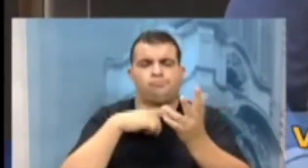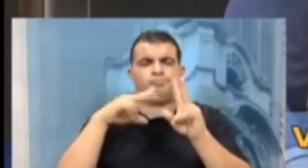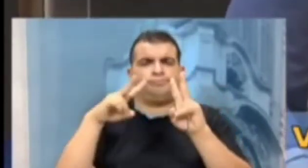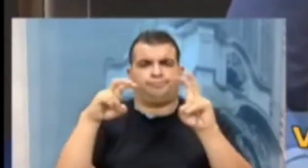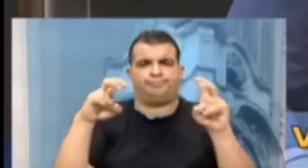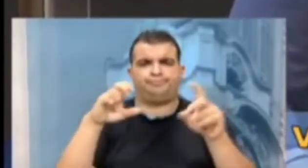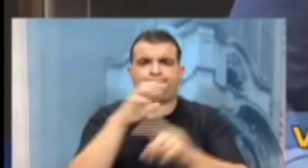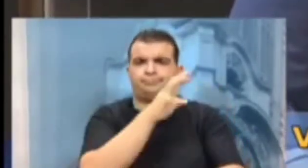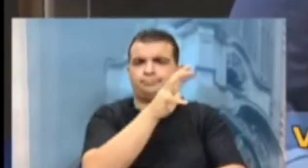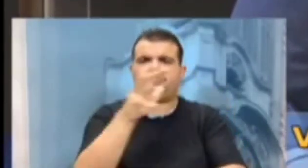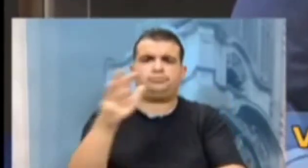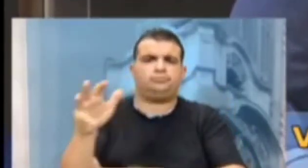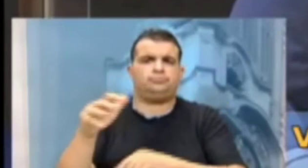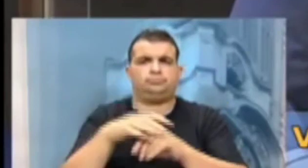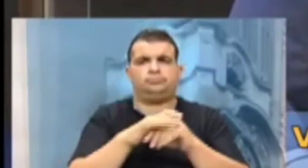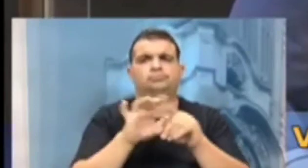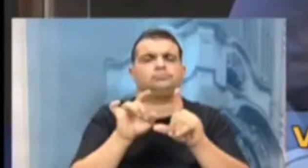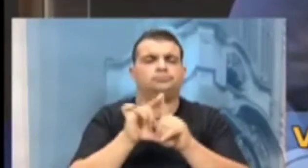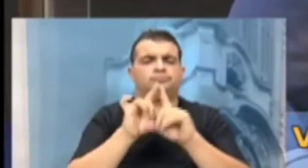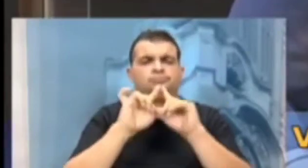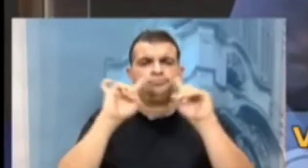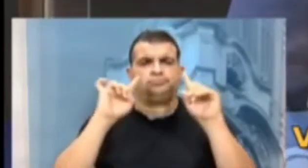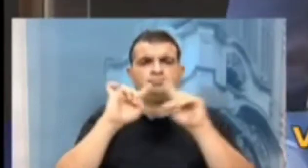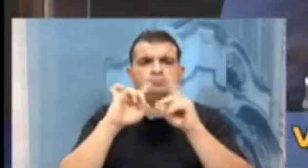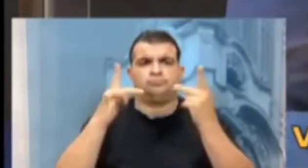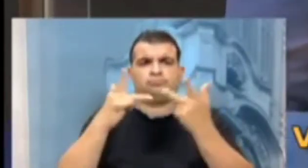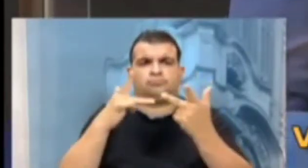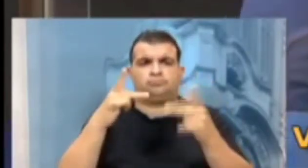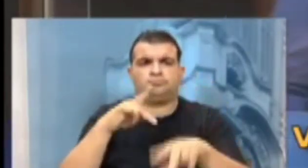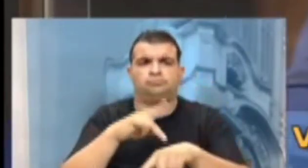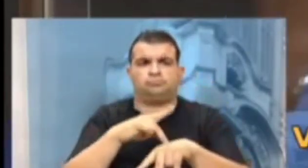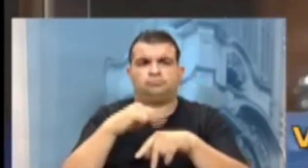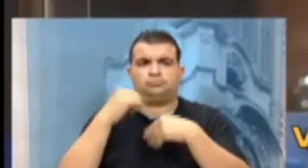a pauta ambiental e denunciar o que está acontecendo nosso país muito obrigado